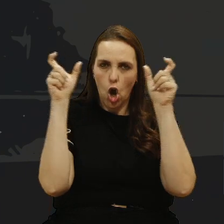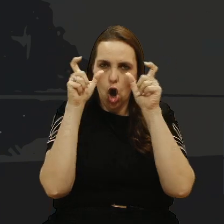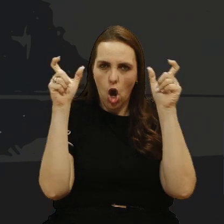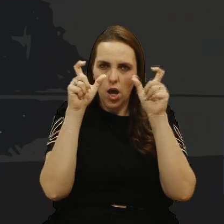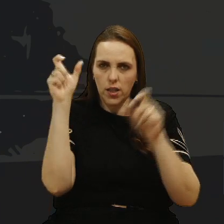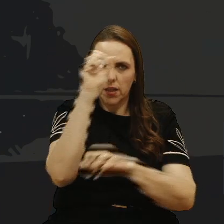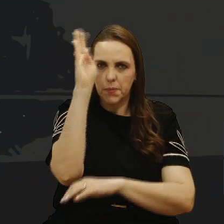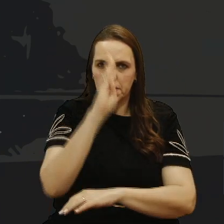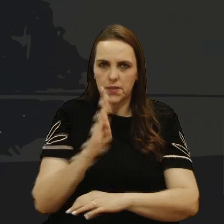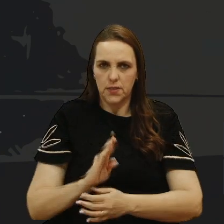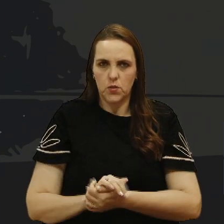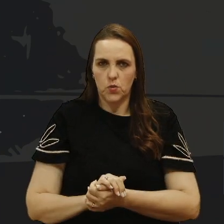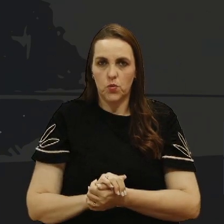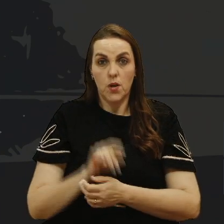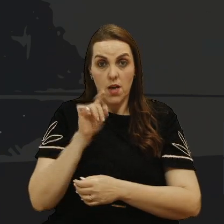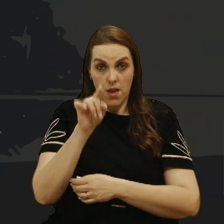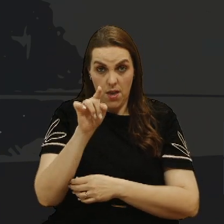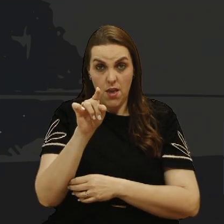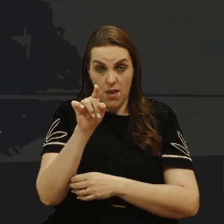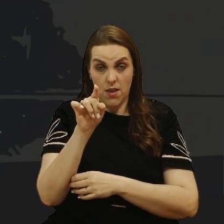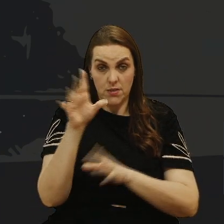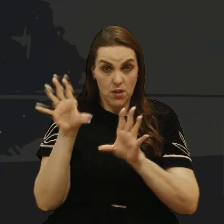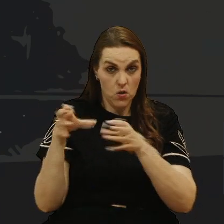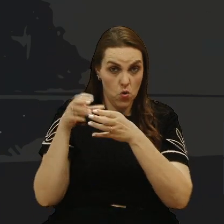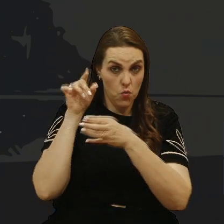que esse povo aqui